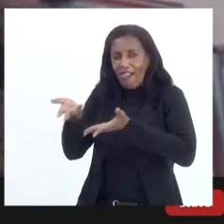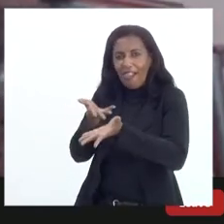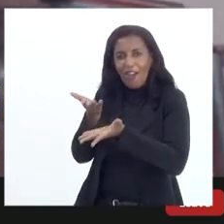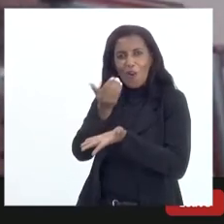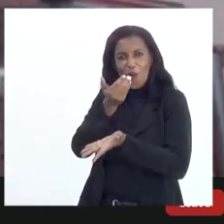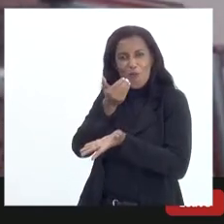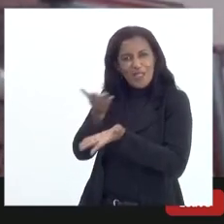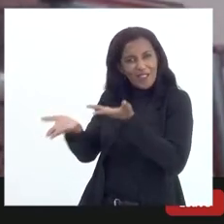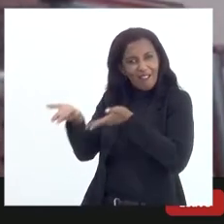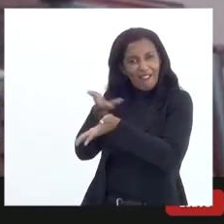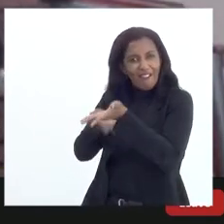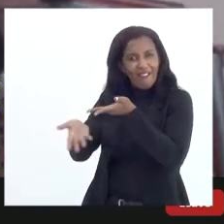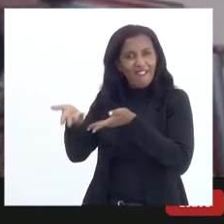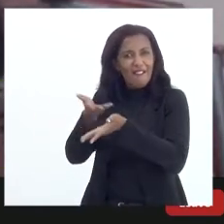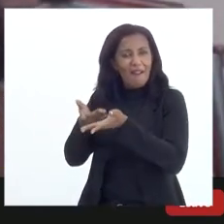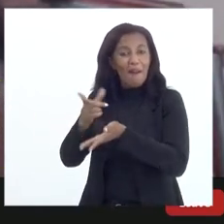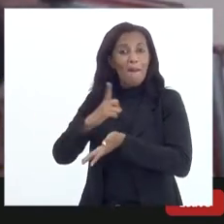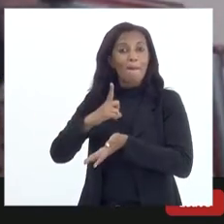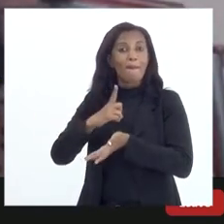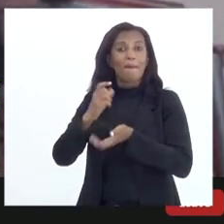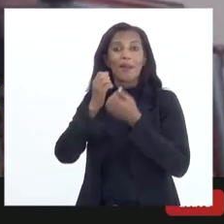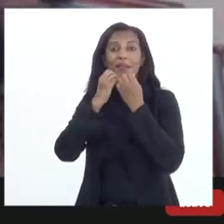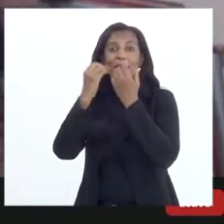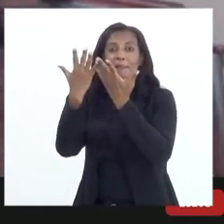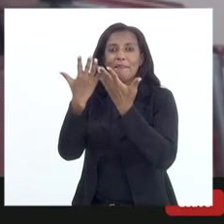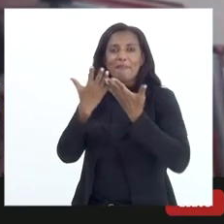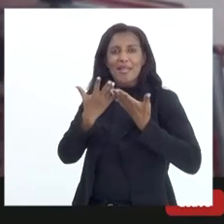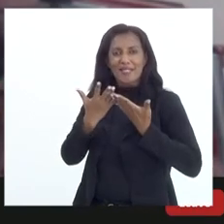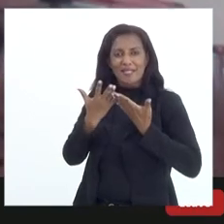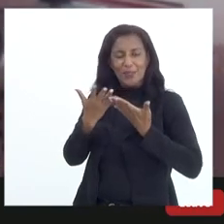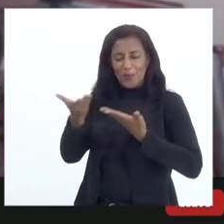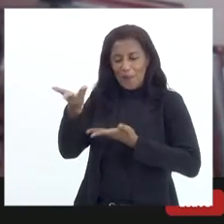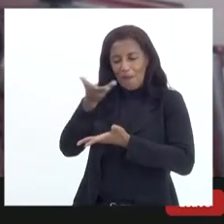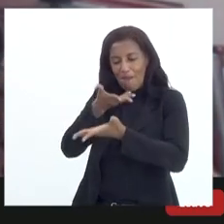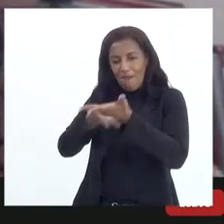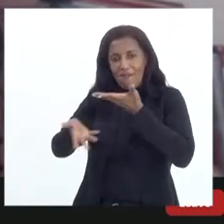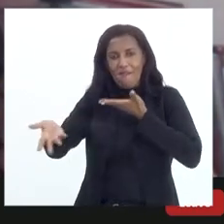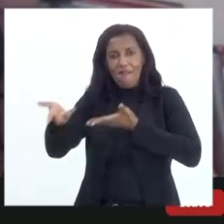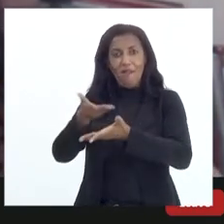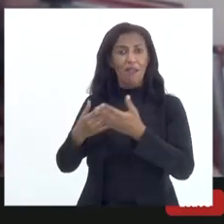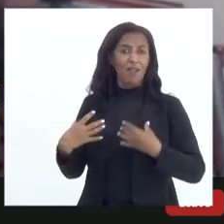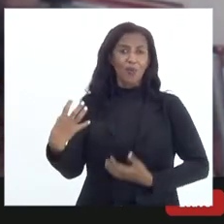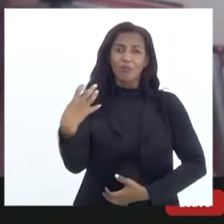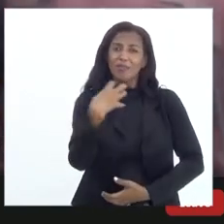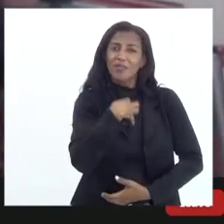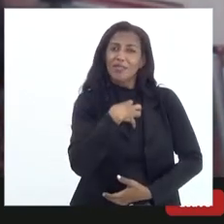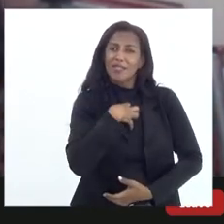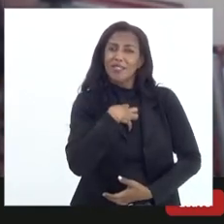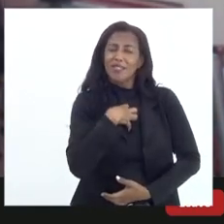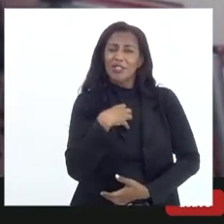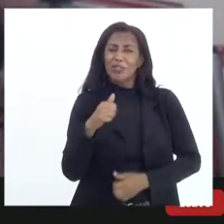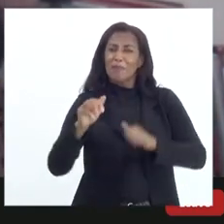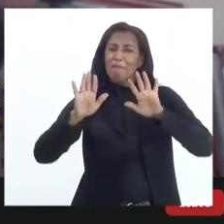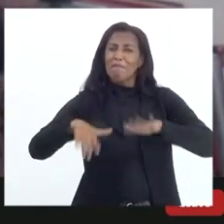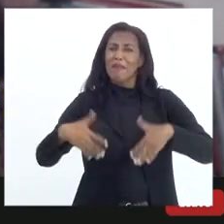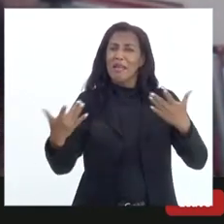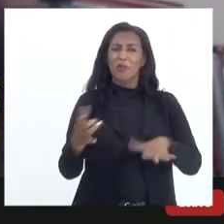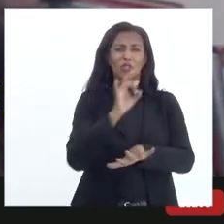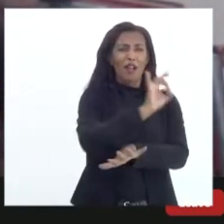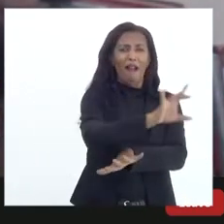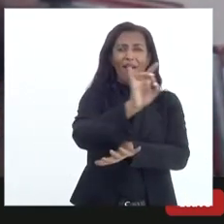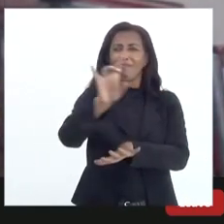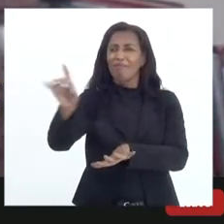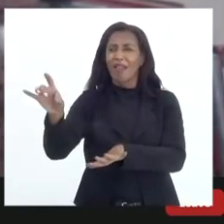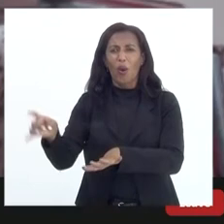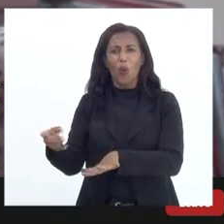comida para receber a bênção do alimento. Aqui eu senti, mais uma vez, no AG1, trocando alimento, cada um trazendo o seu